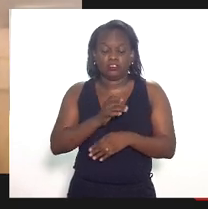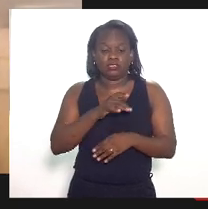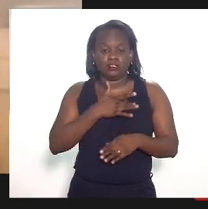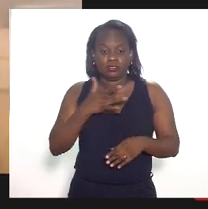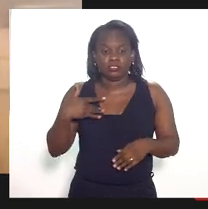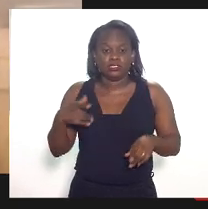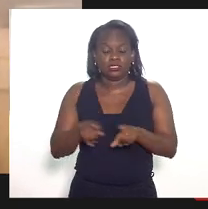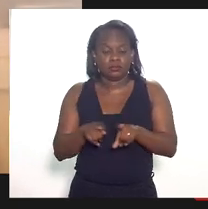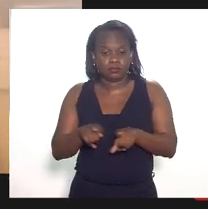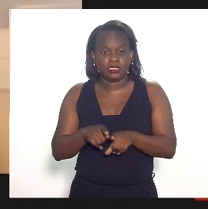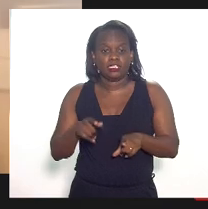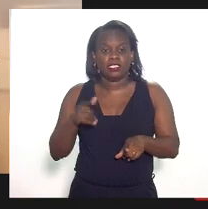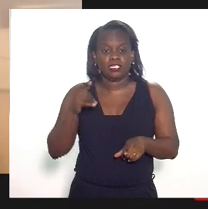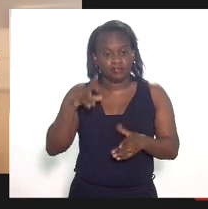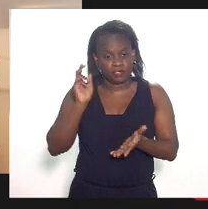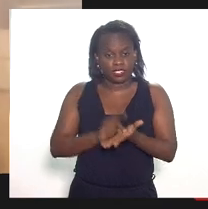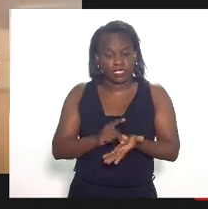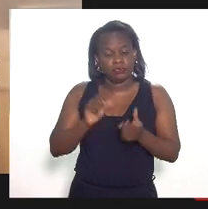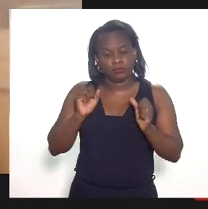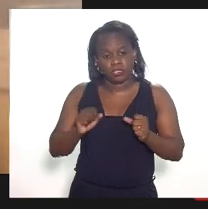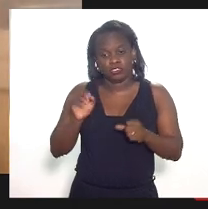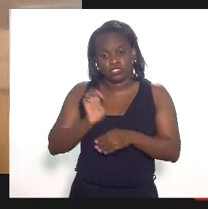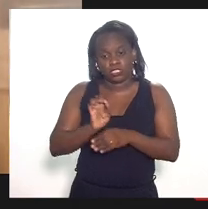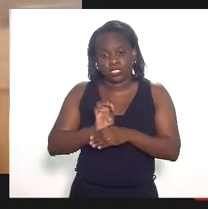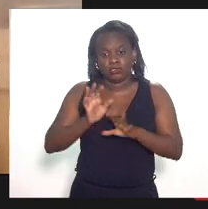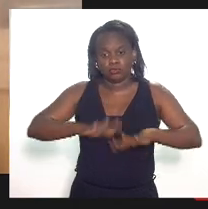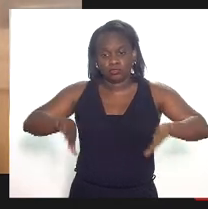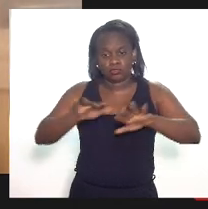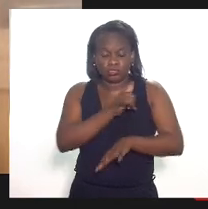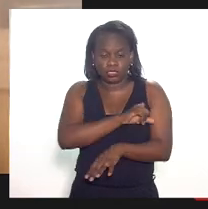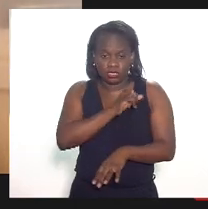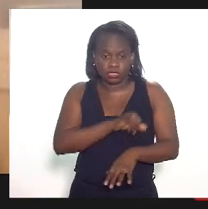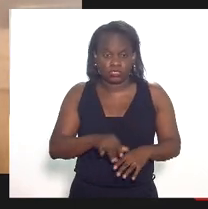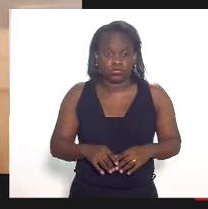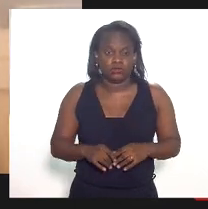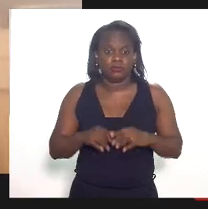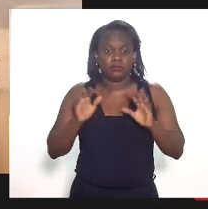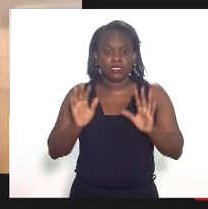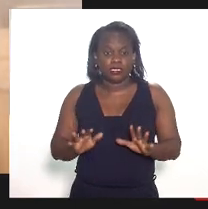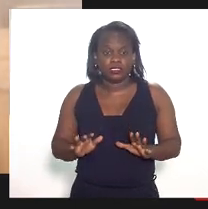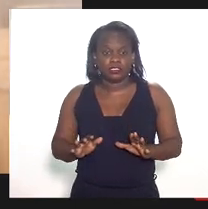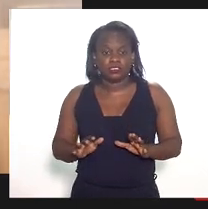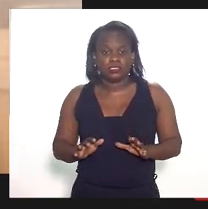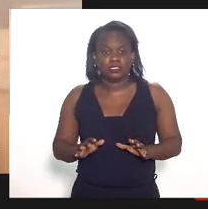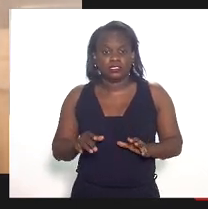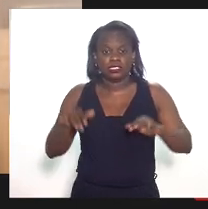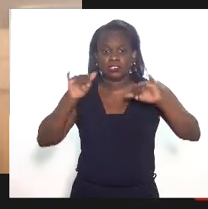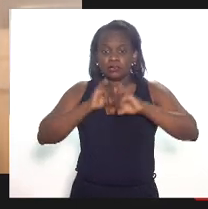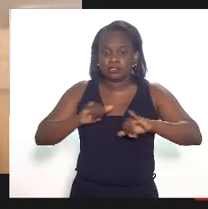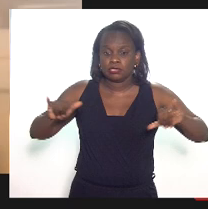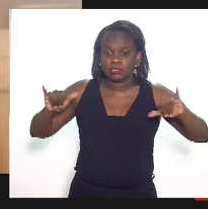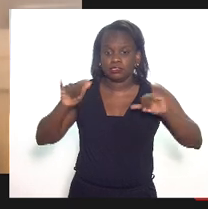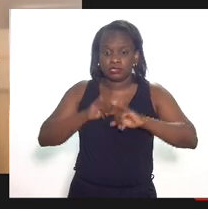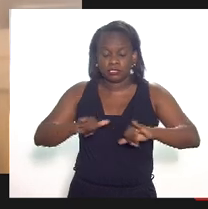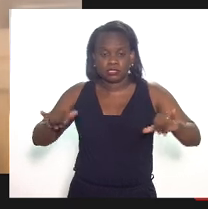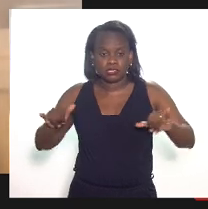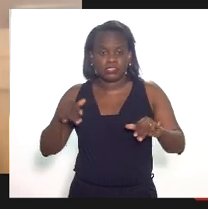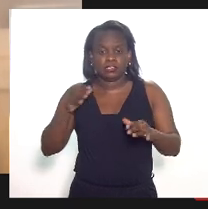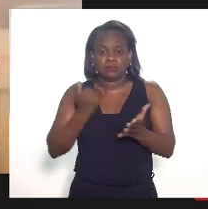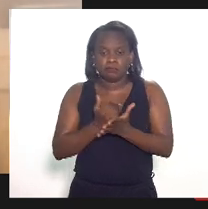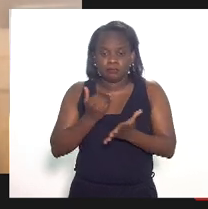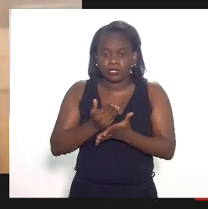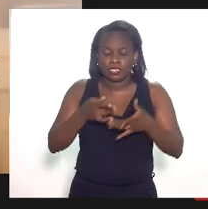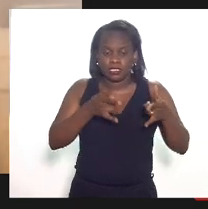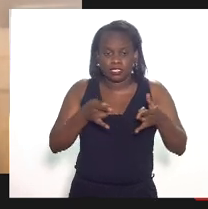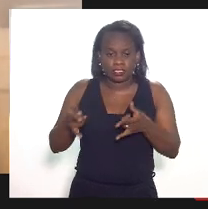também deva ser a realidade, de repente, do Estado do Rio de Janeiro, mas que está sendo anunciado o implemento no número de